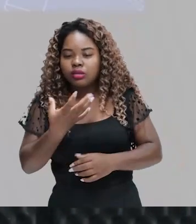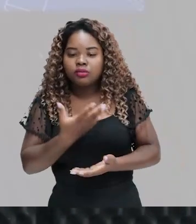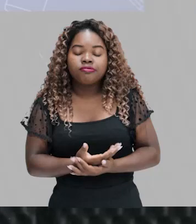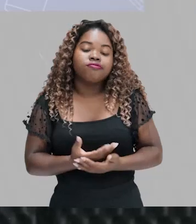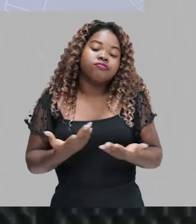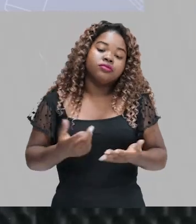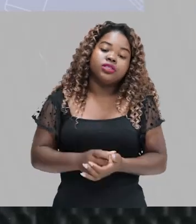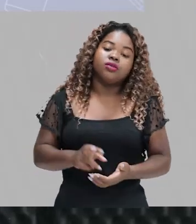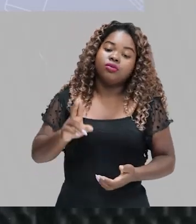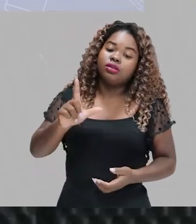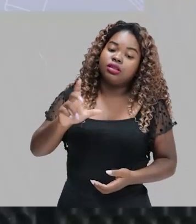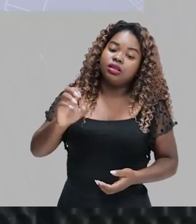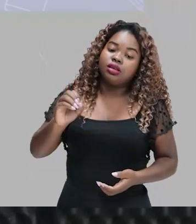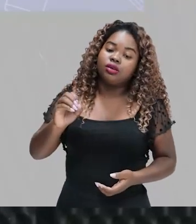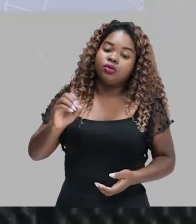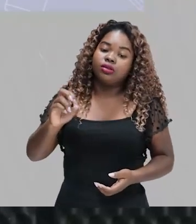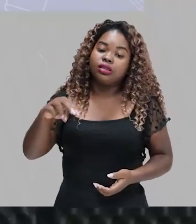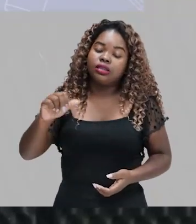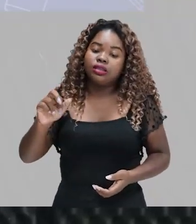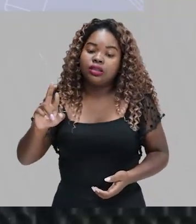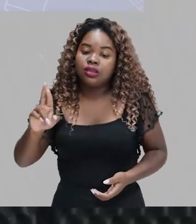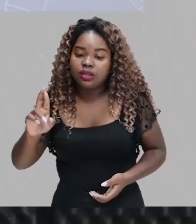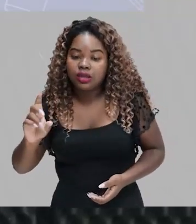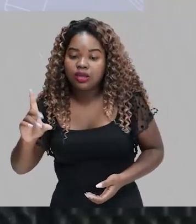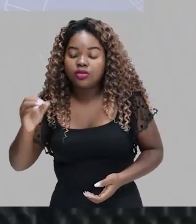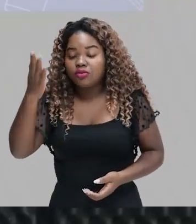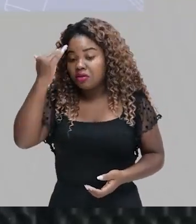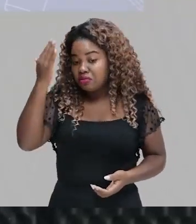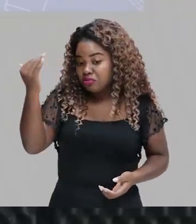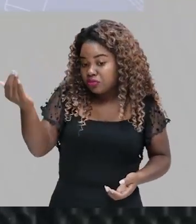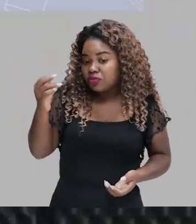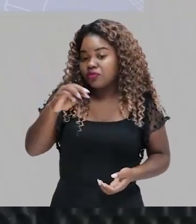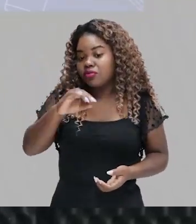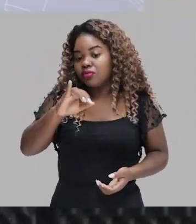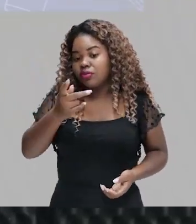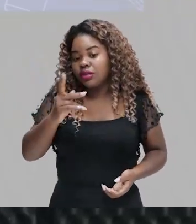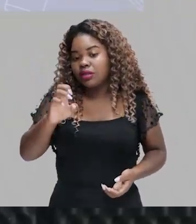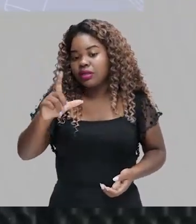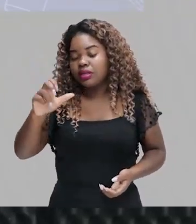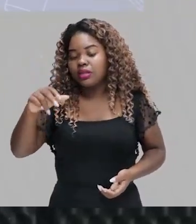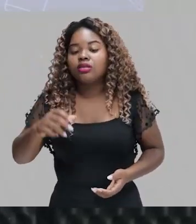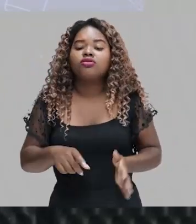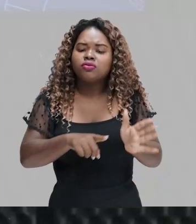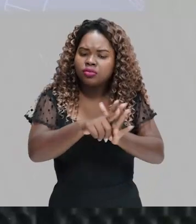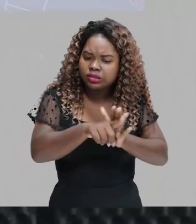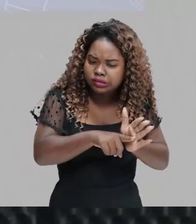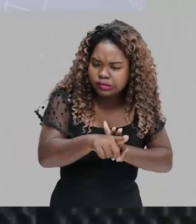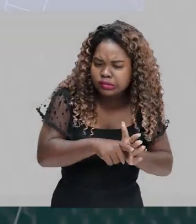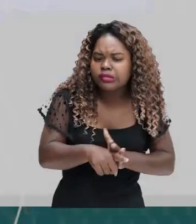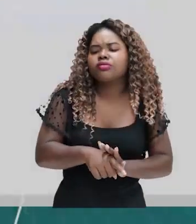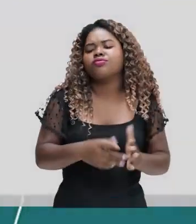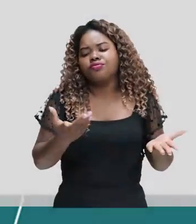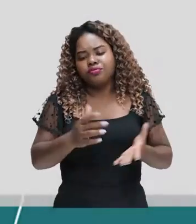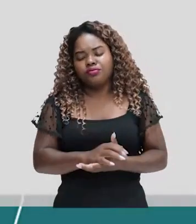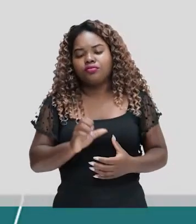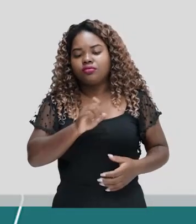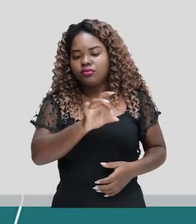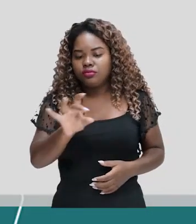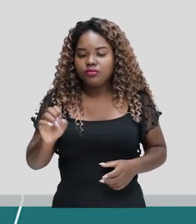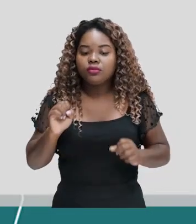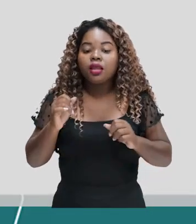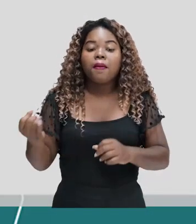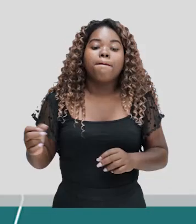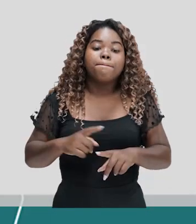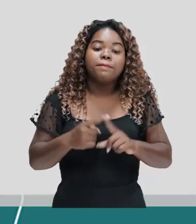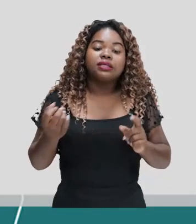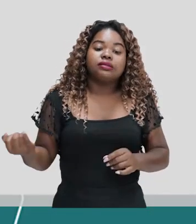fã do Michelangelo, Michelangelo falava mal do Leonardo, eu estou colocando isso aqui para vocês terem a curiosidade de pesquisar mais sobre eles, né? Mas o interessante é a gente entender que